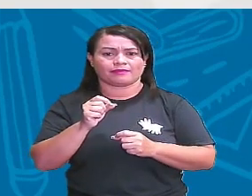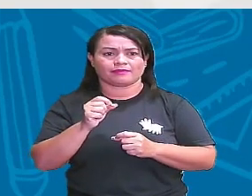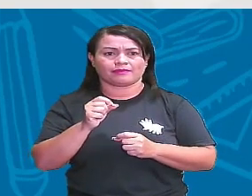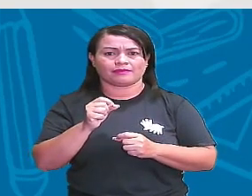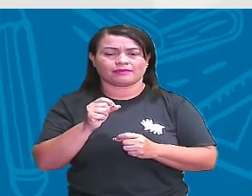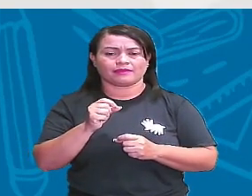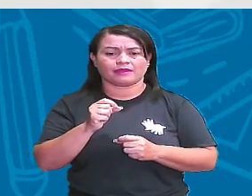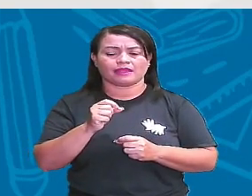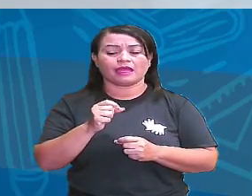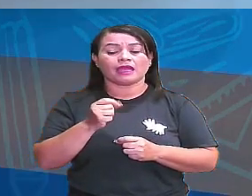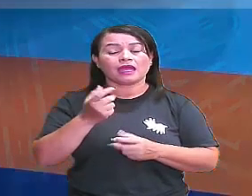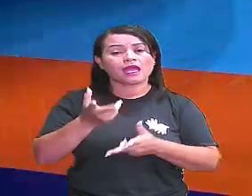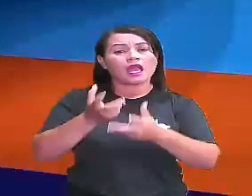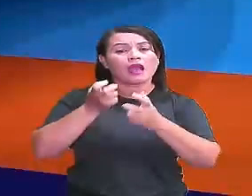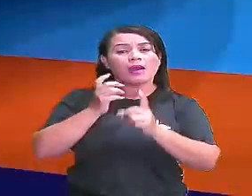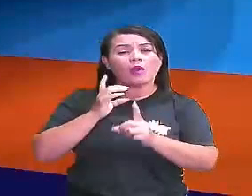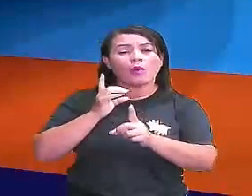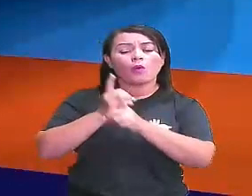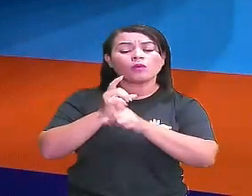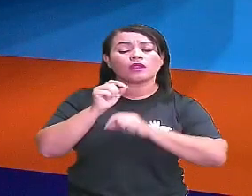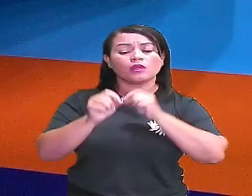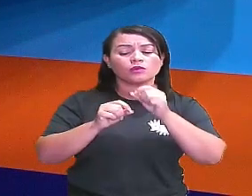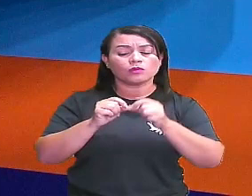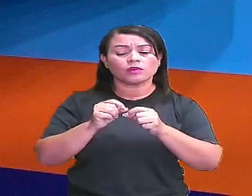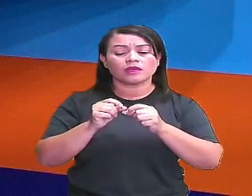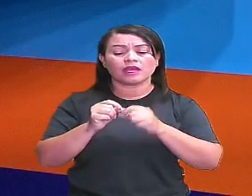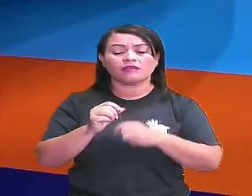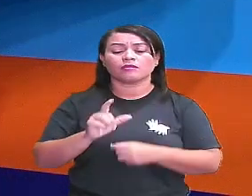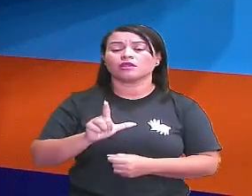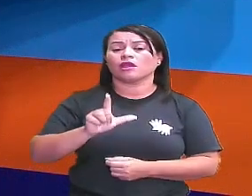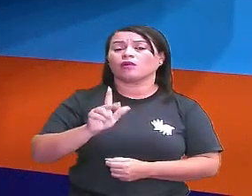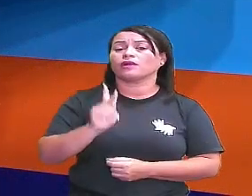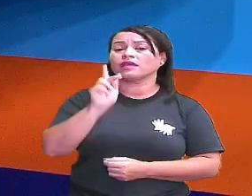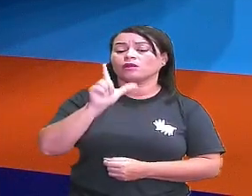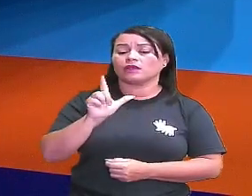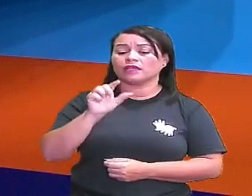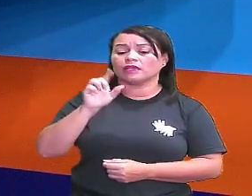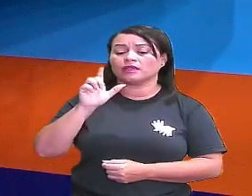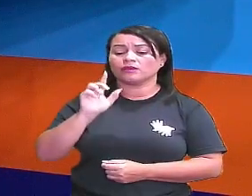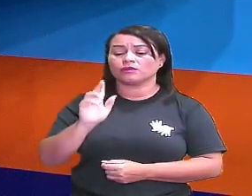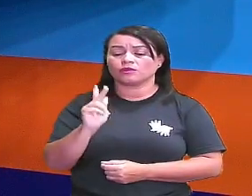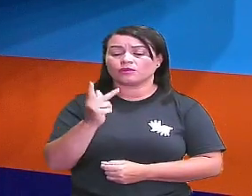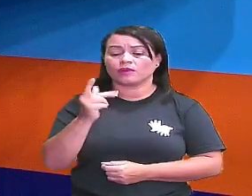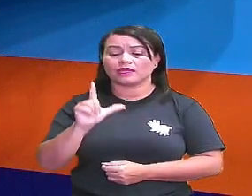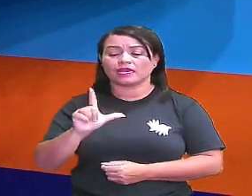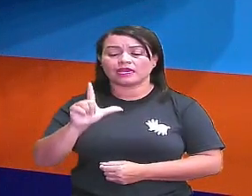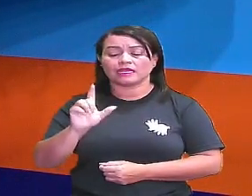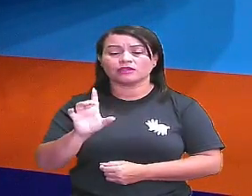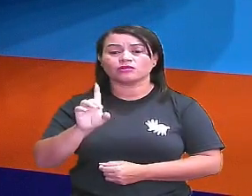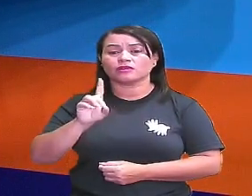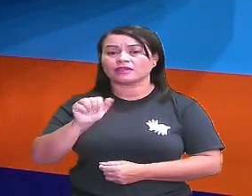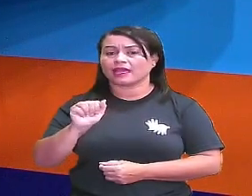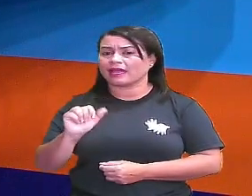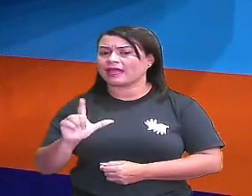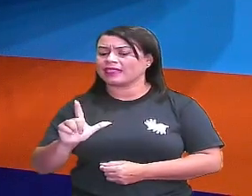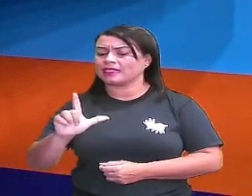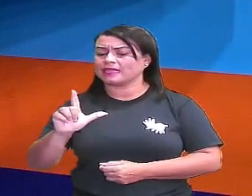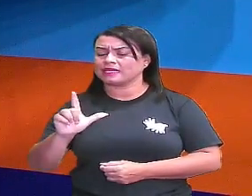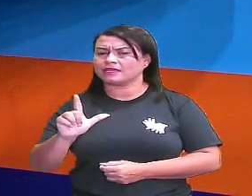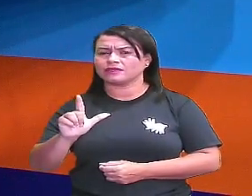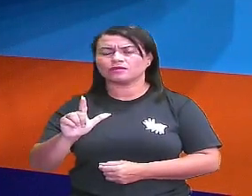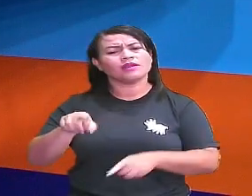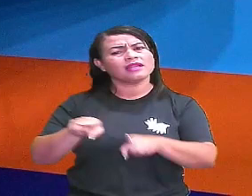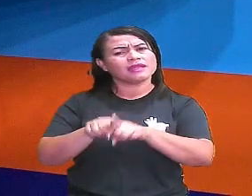na identificação dos múltiplos eu vou ter quilolitro, hectolitro, decalitro. Opa, professora, lá